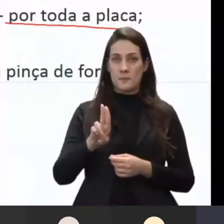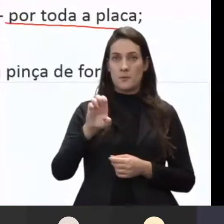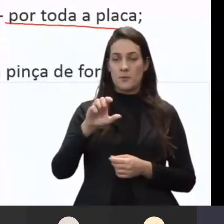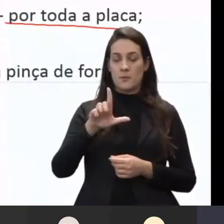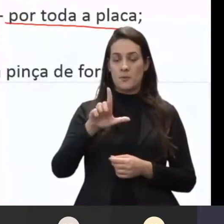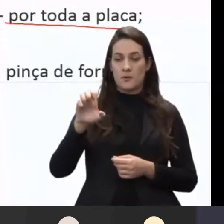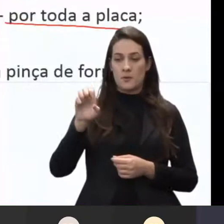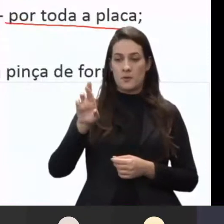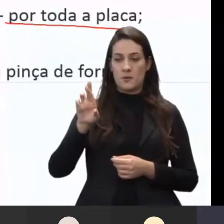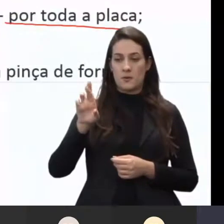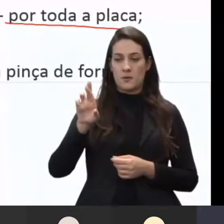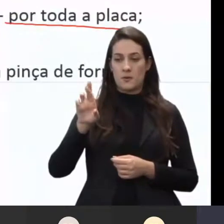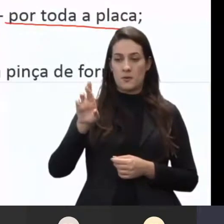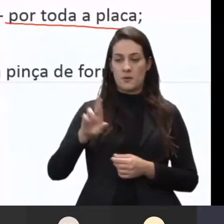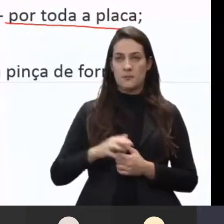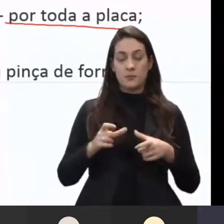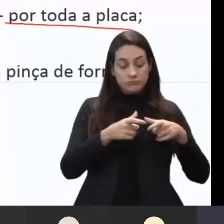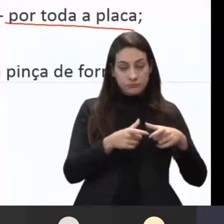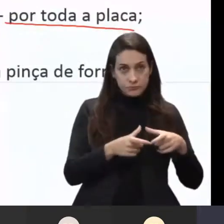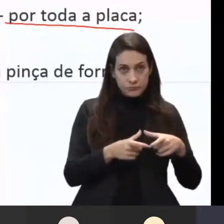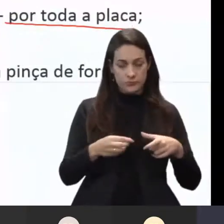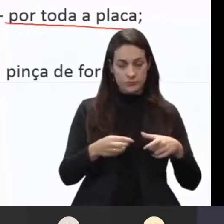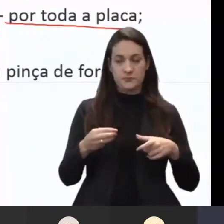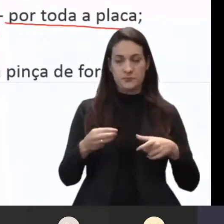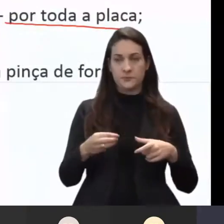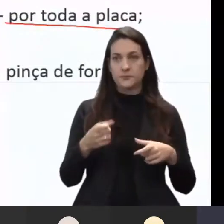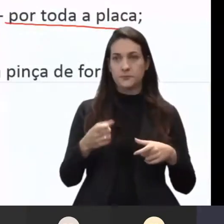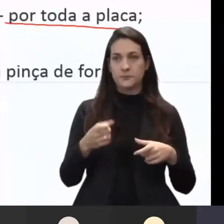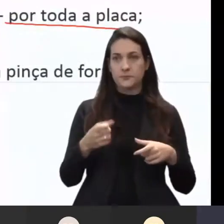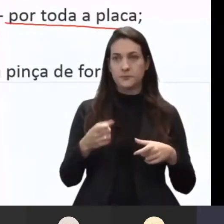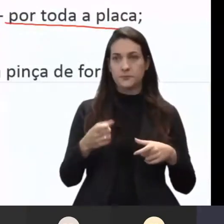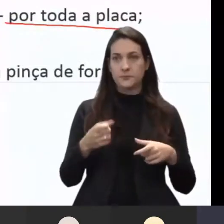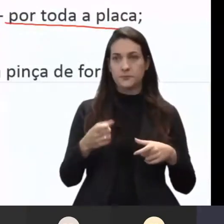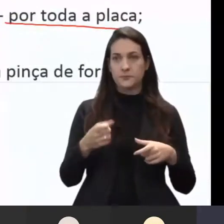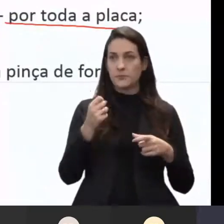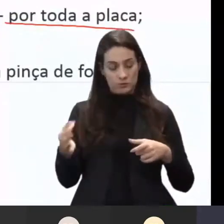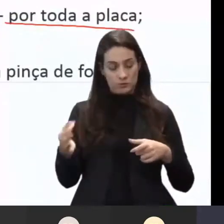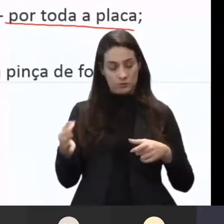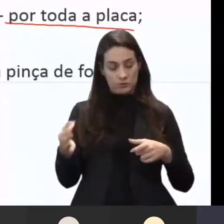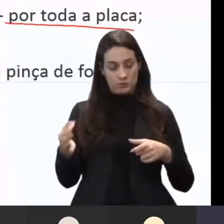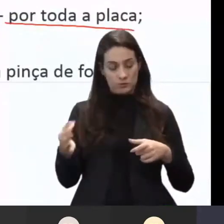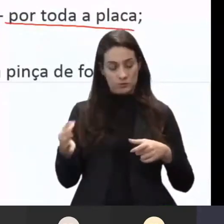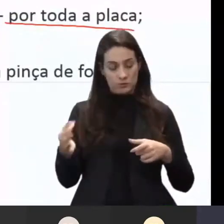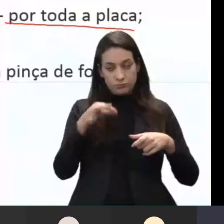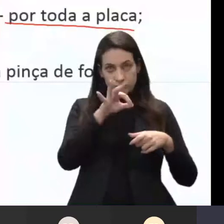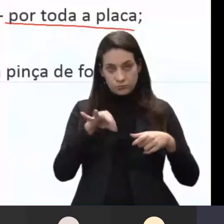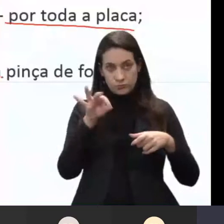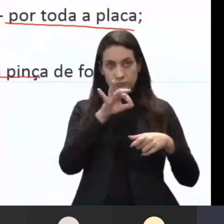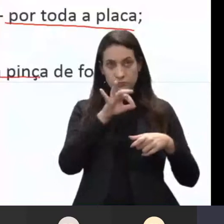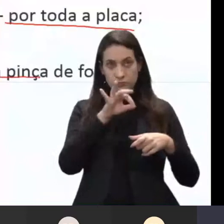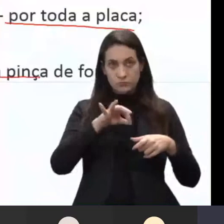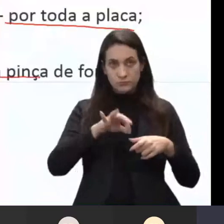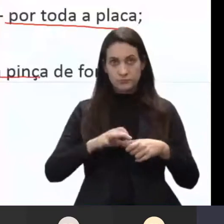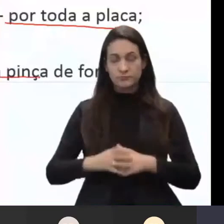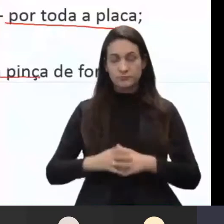adicionar os discos de antibióticos. Esses discos de antibióticos, eles já estão prontos, com o auxílio de uma